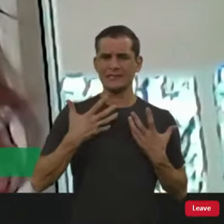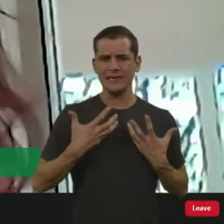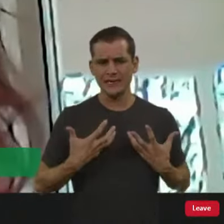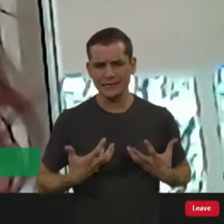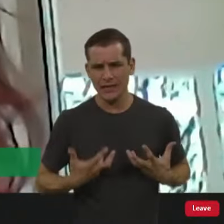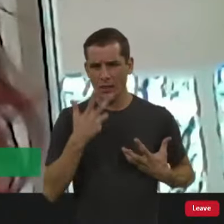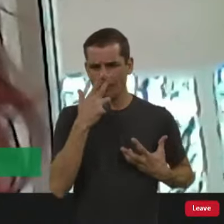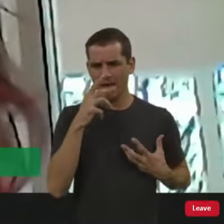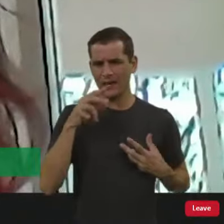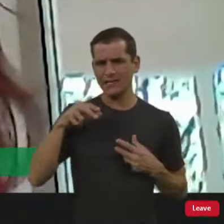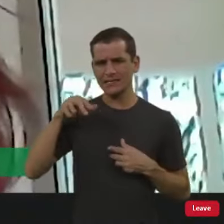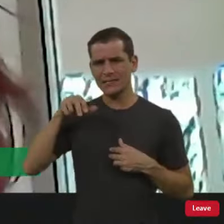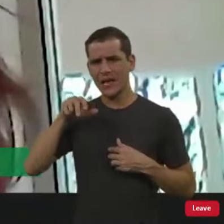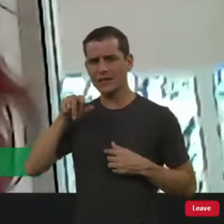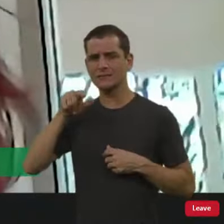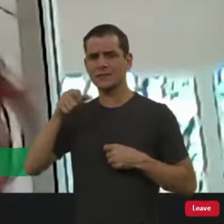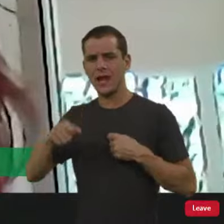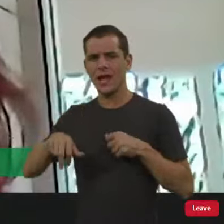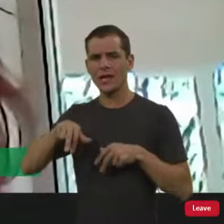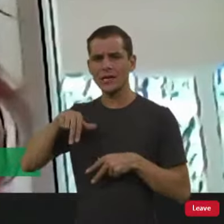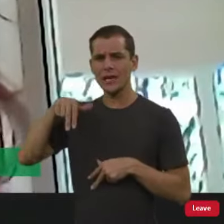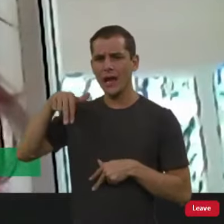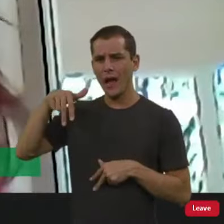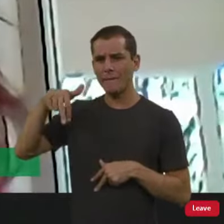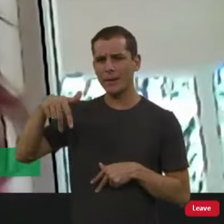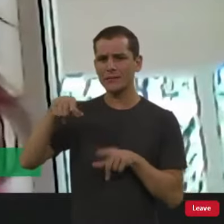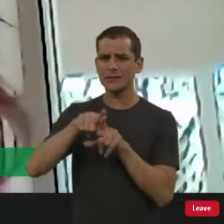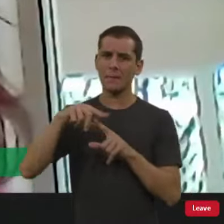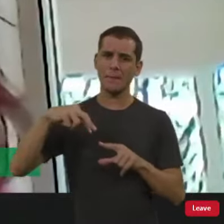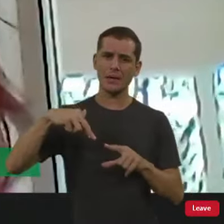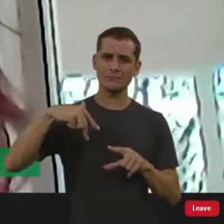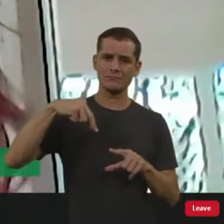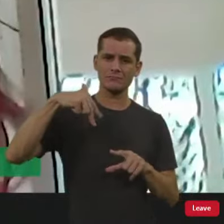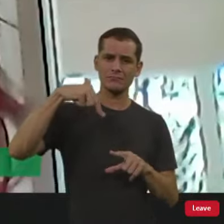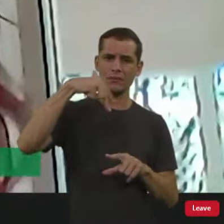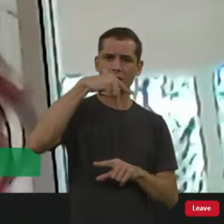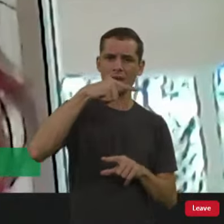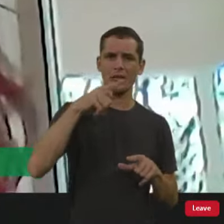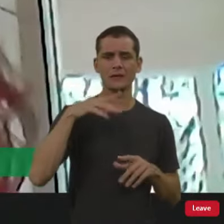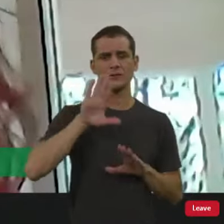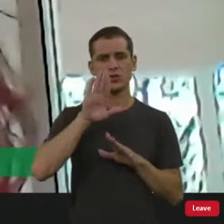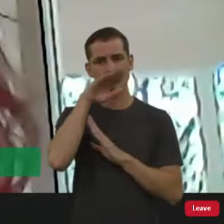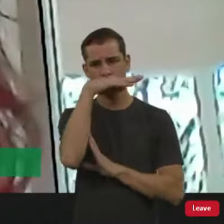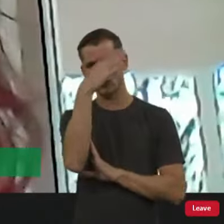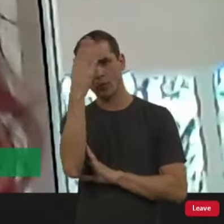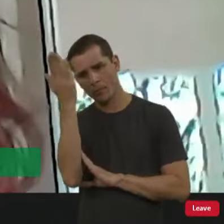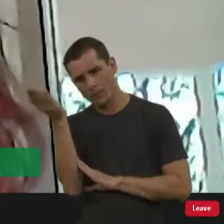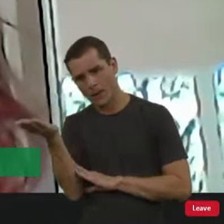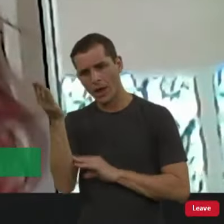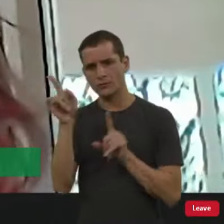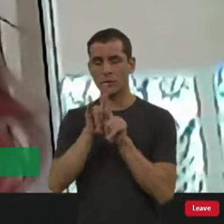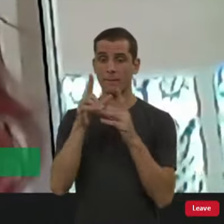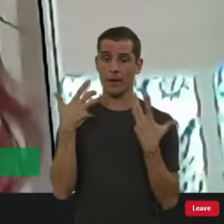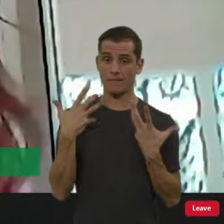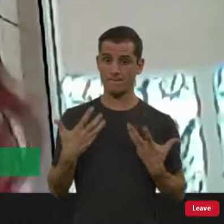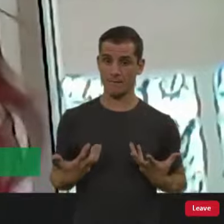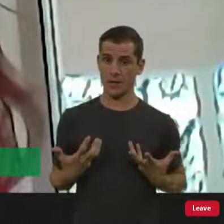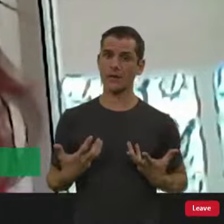subir escadas, distensão abdominal, desmaios, fadiga, edema de membros